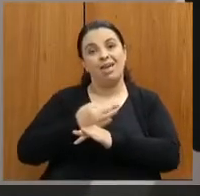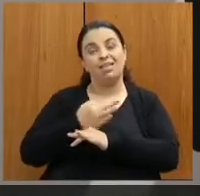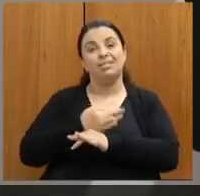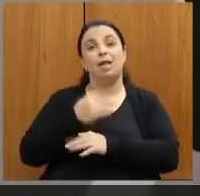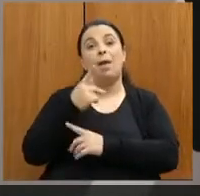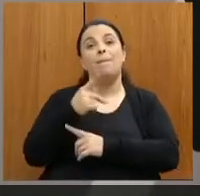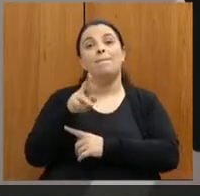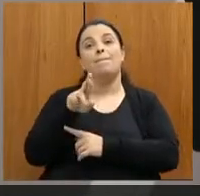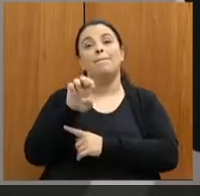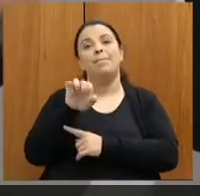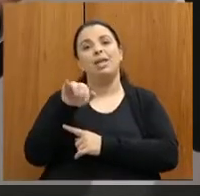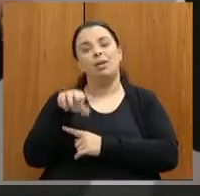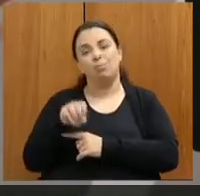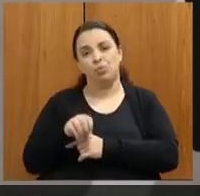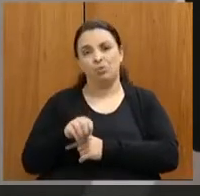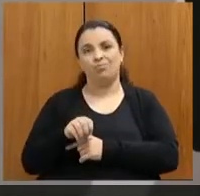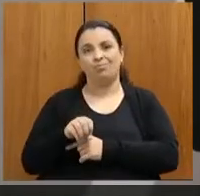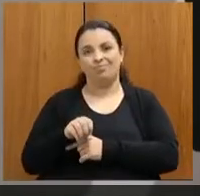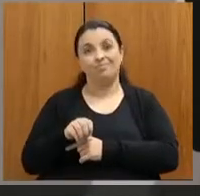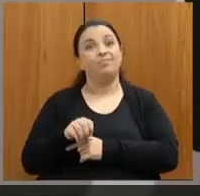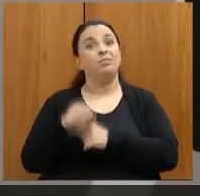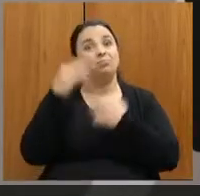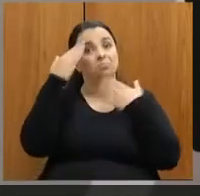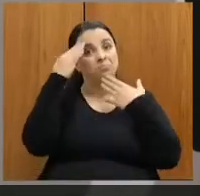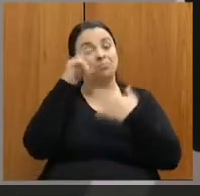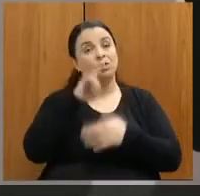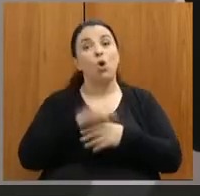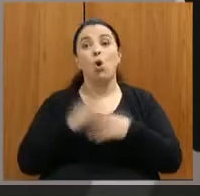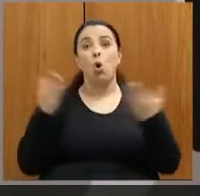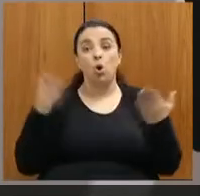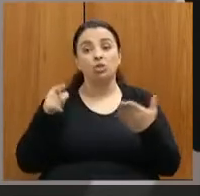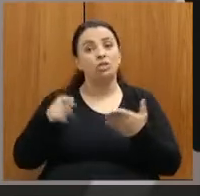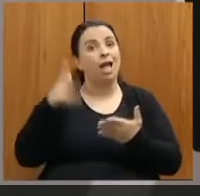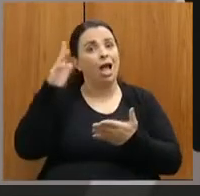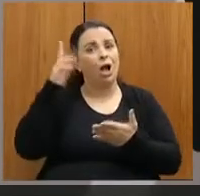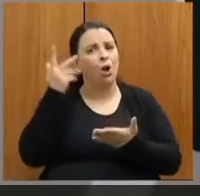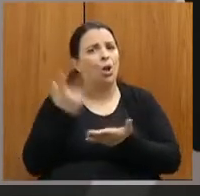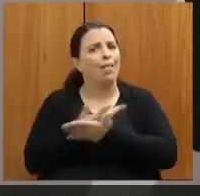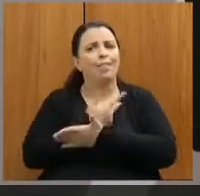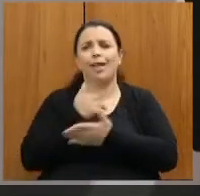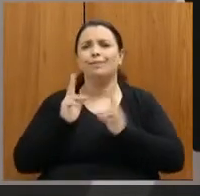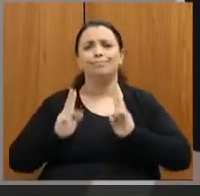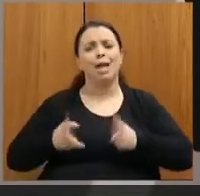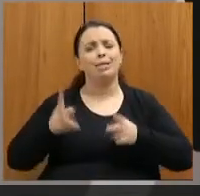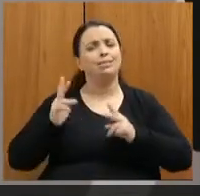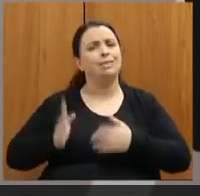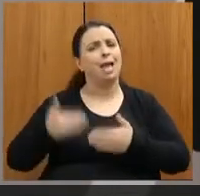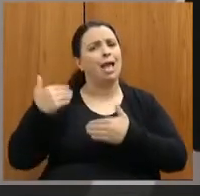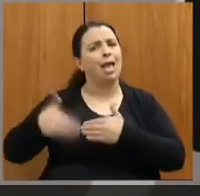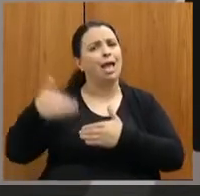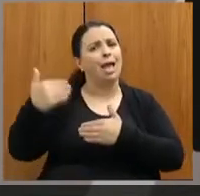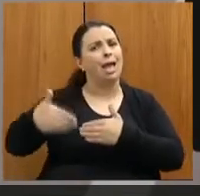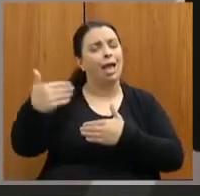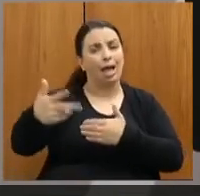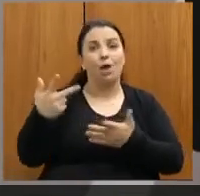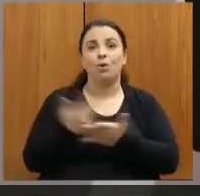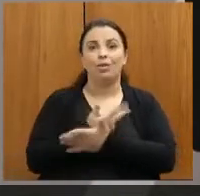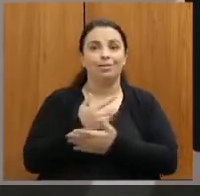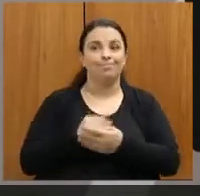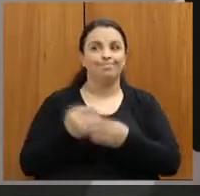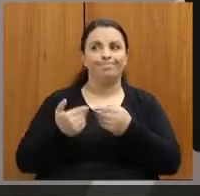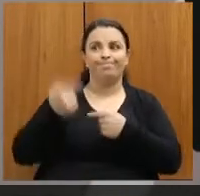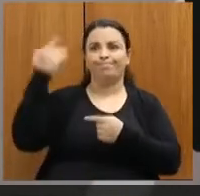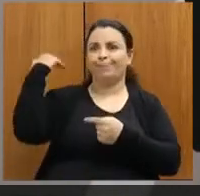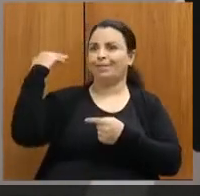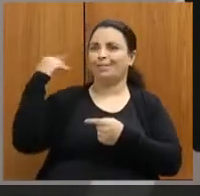é uma rotina no nosso meio graças a Deus totalmente inverso do que se pá e no passado e é bom